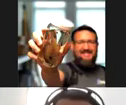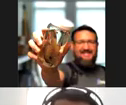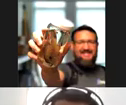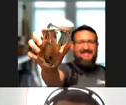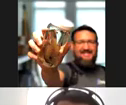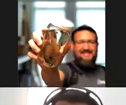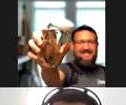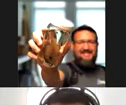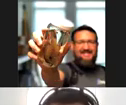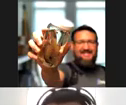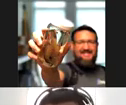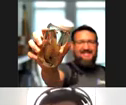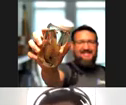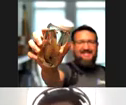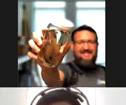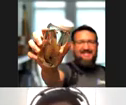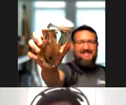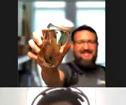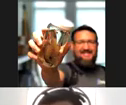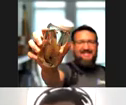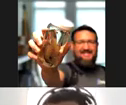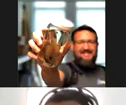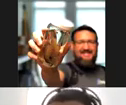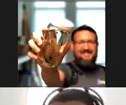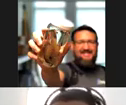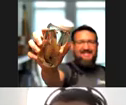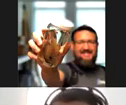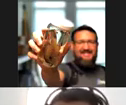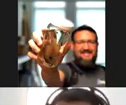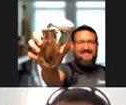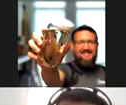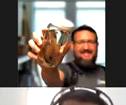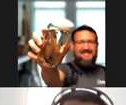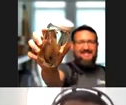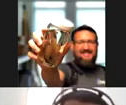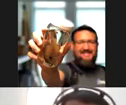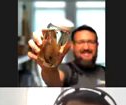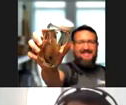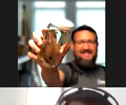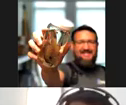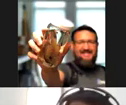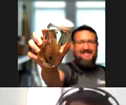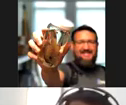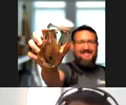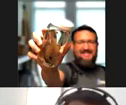Lotka-Volterra. E ele também ficou muito famoso pela teoria de biogeografia de ilhas, né, junto com o Wilson, que